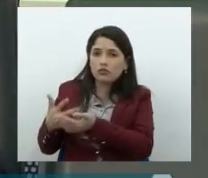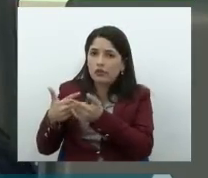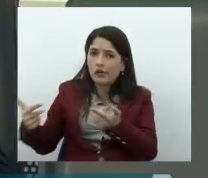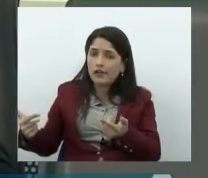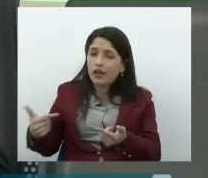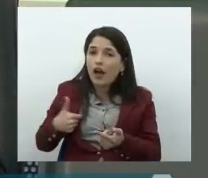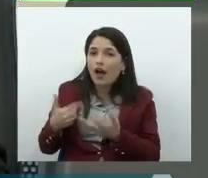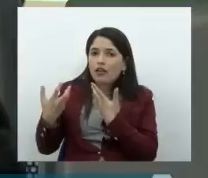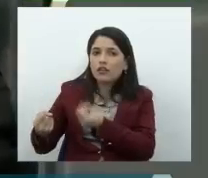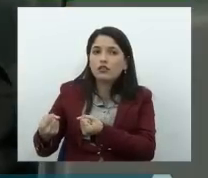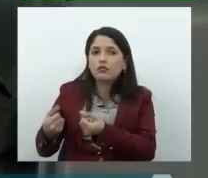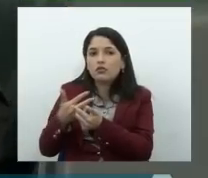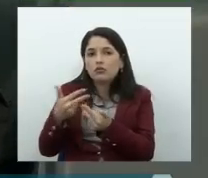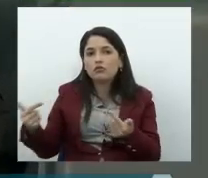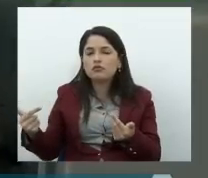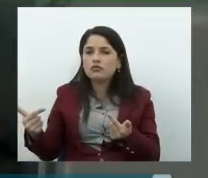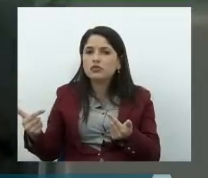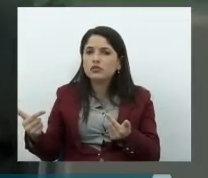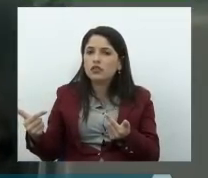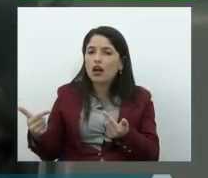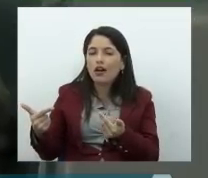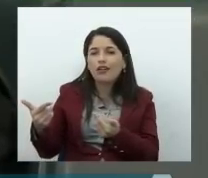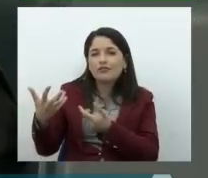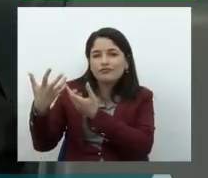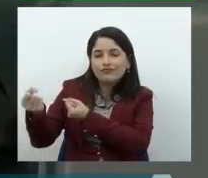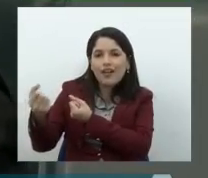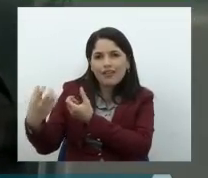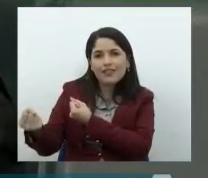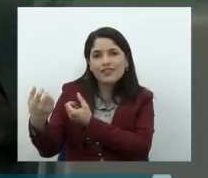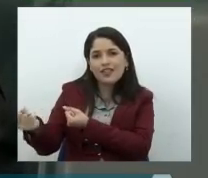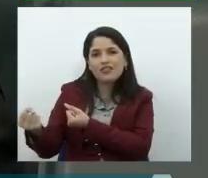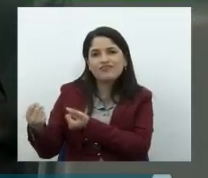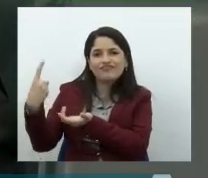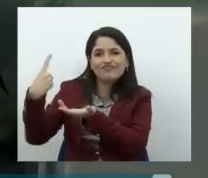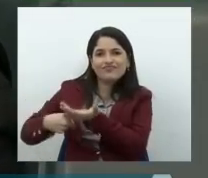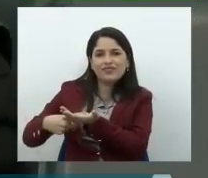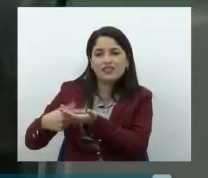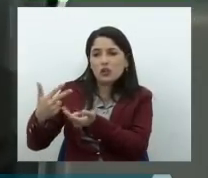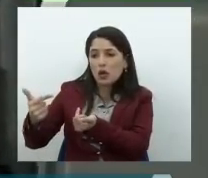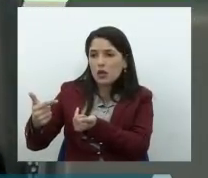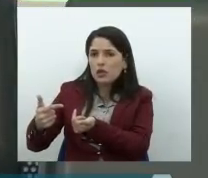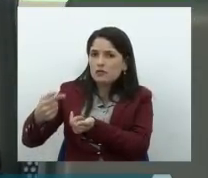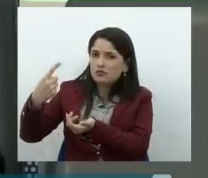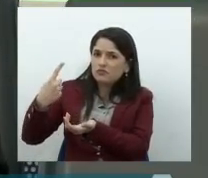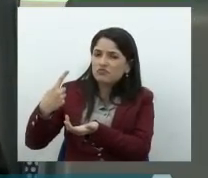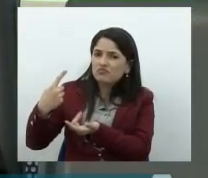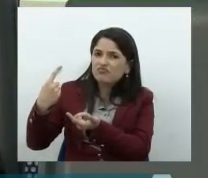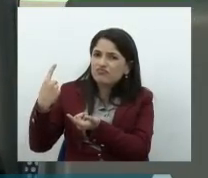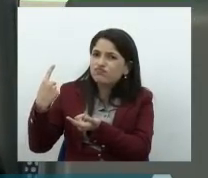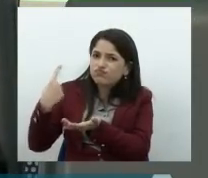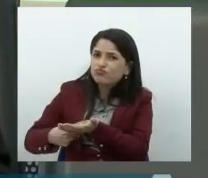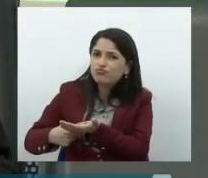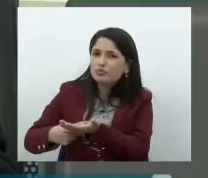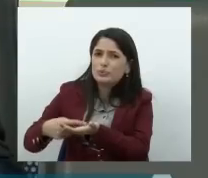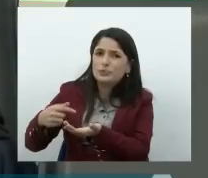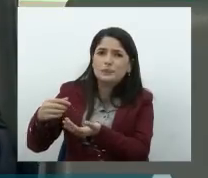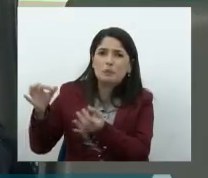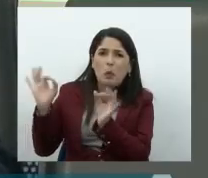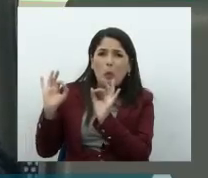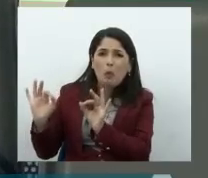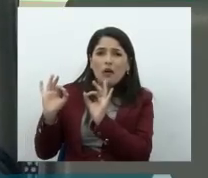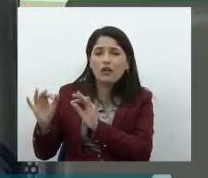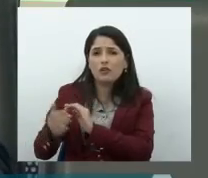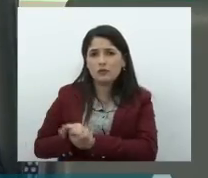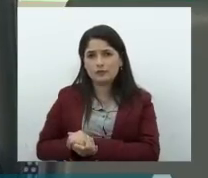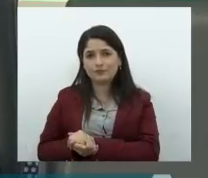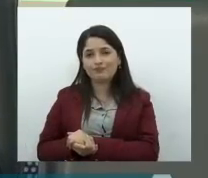essa gente, porque resolveu fazer pactos, pactos nefastos. Nós temos